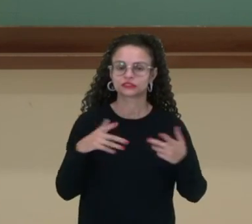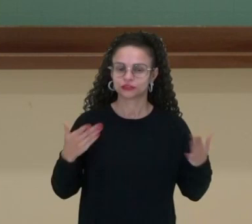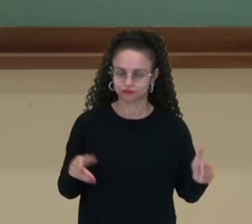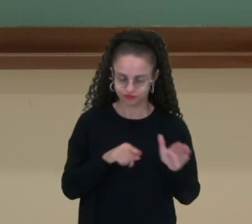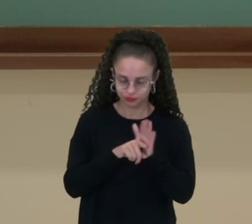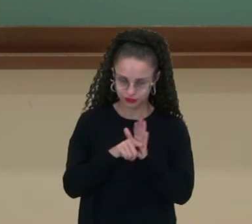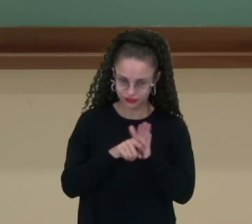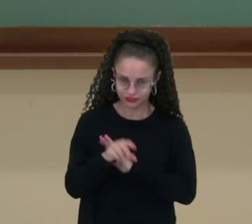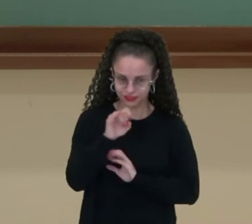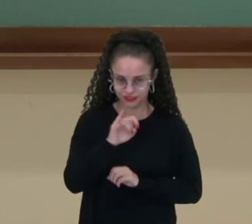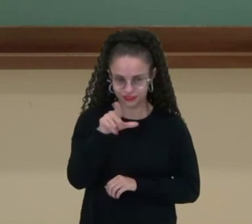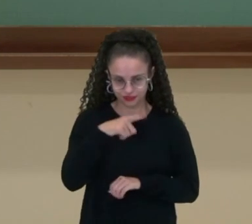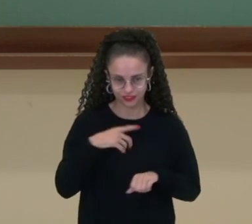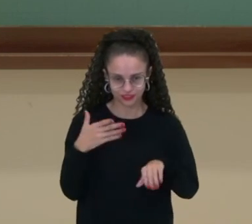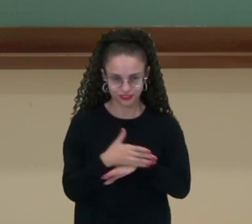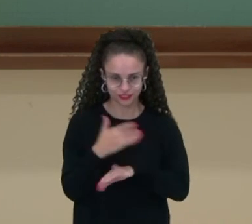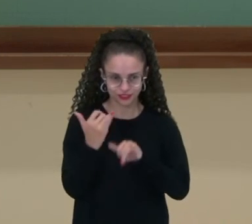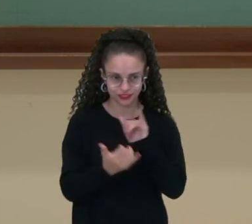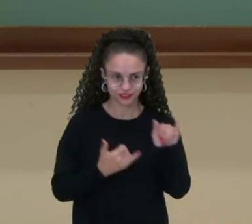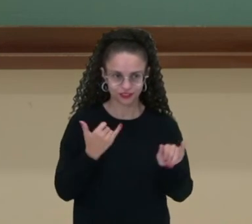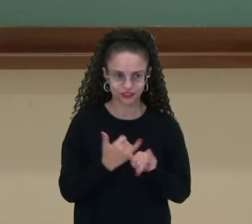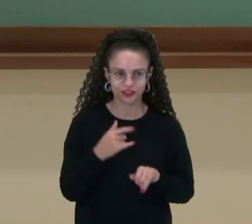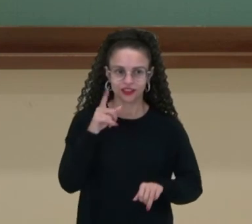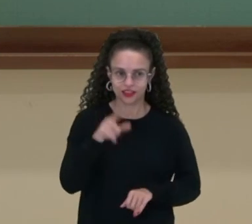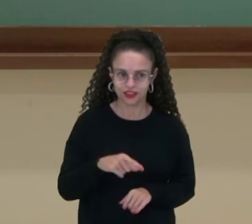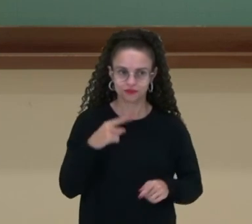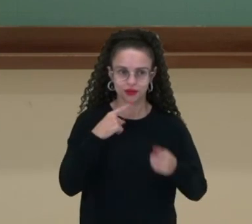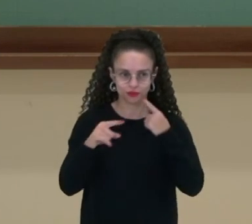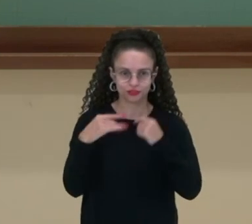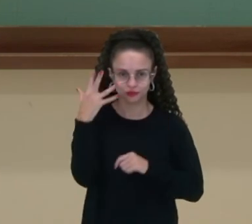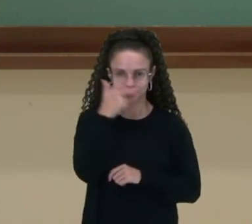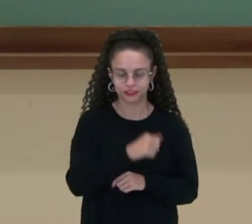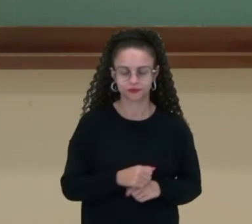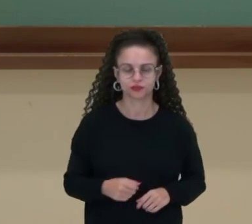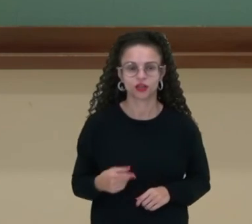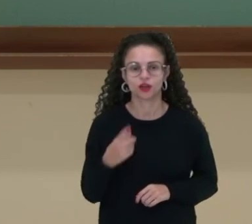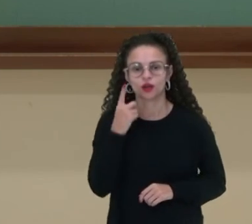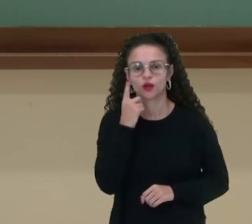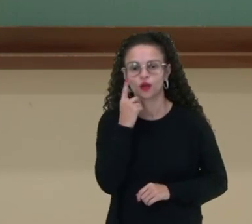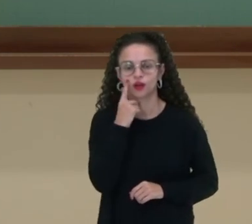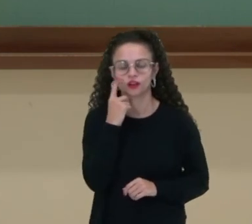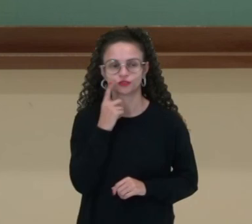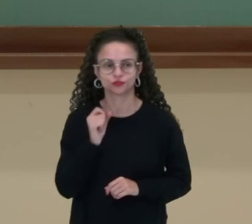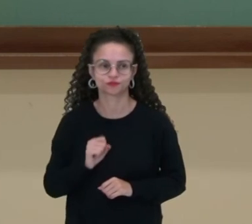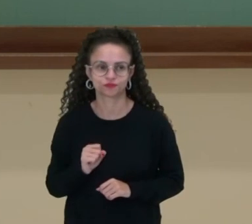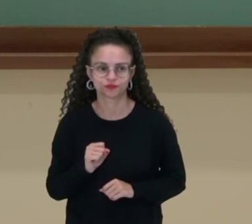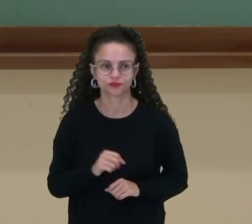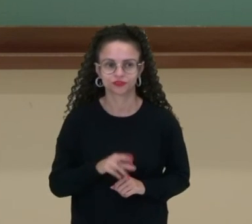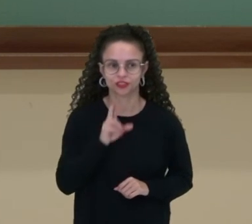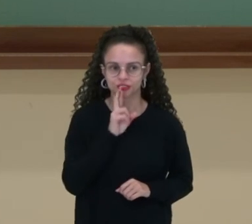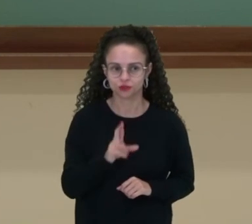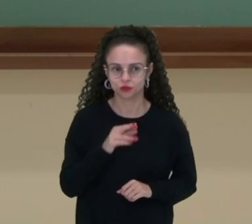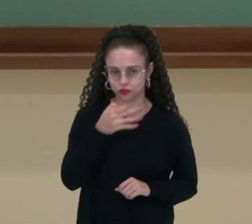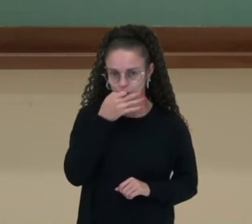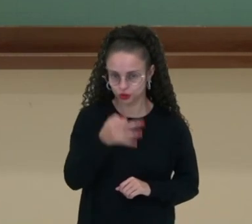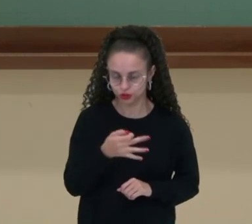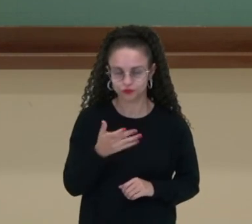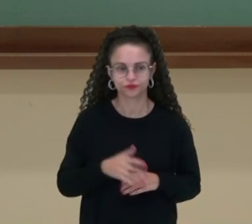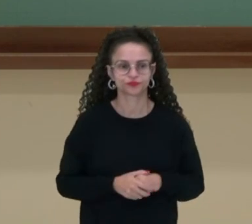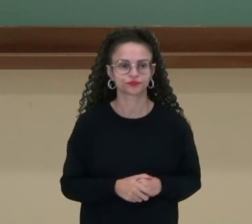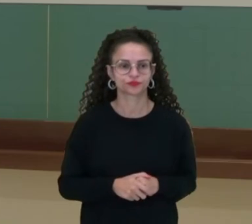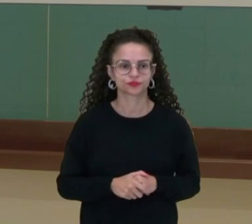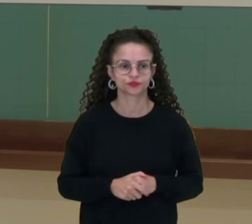Pesquisa aí se você tiver acesso à internet, né? É uma música bem bonita. Então, olha só, vamos para a nossa resposta sugestiva? Repare